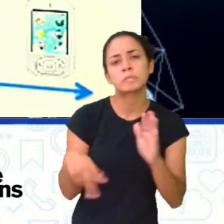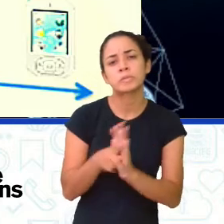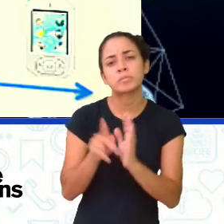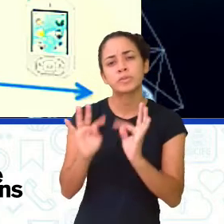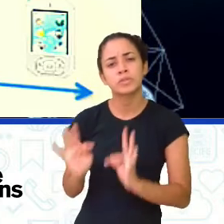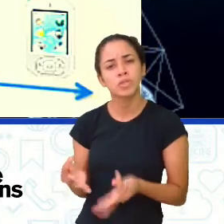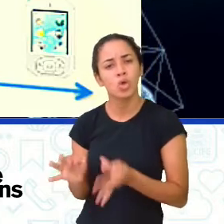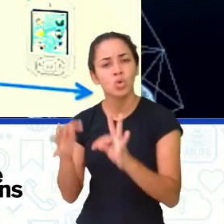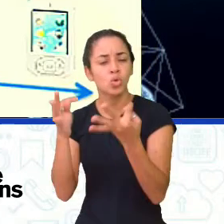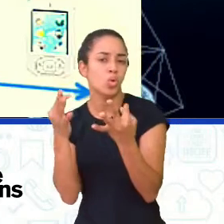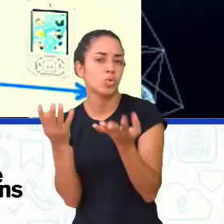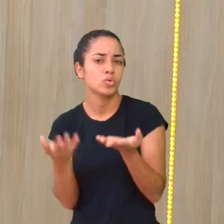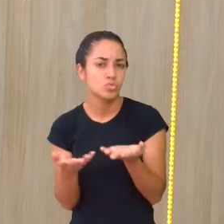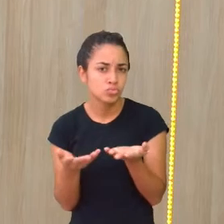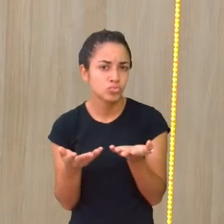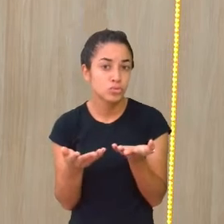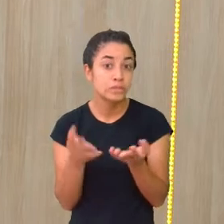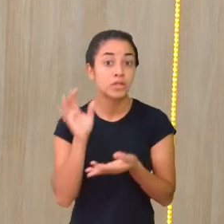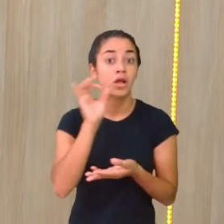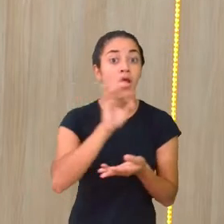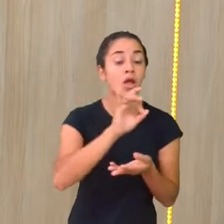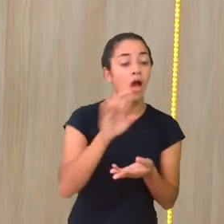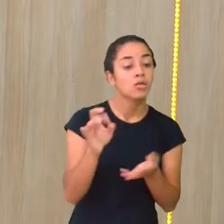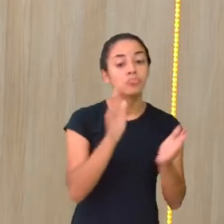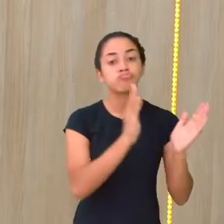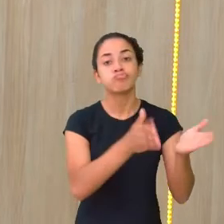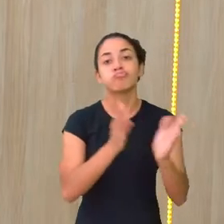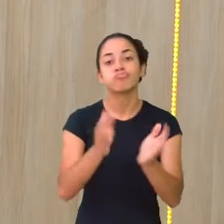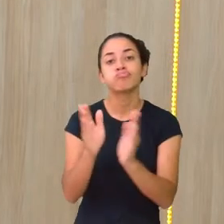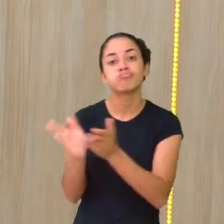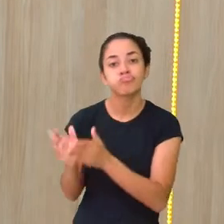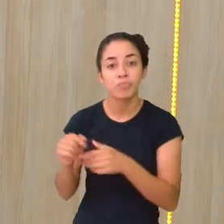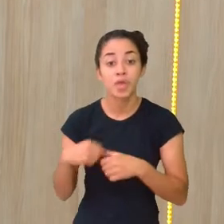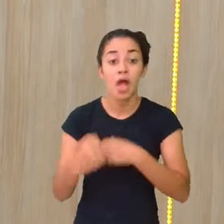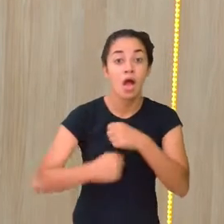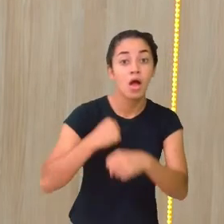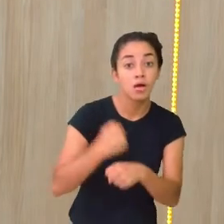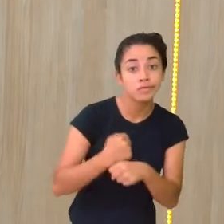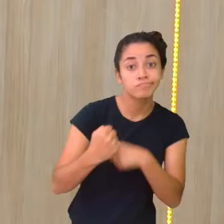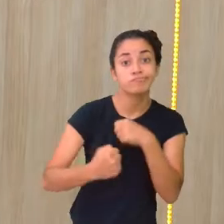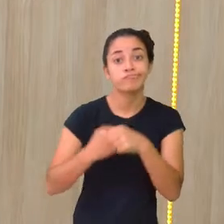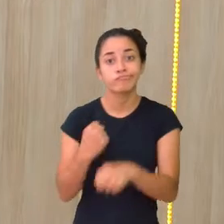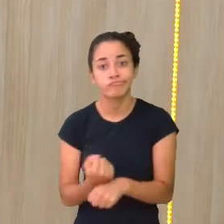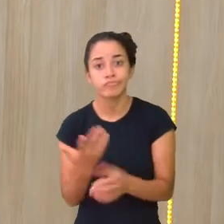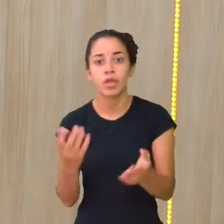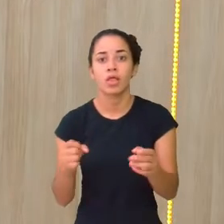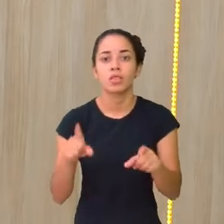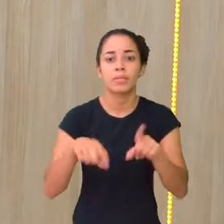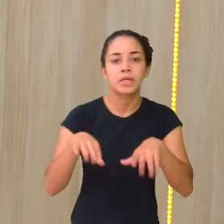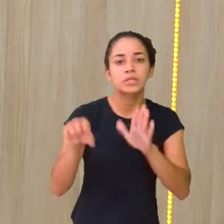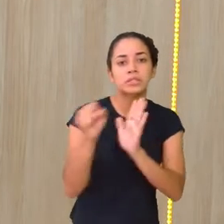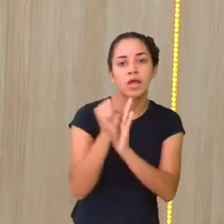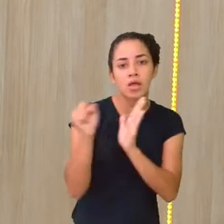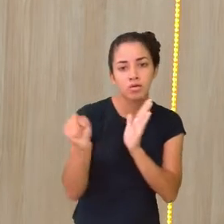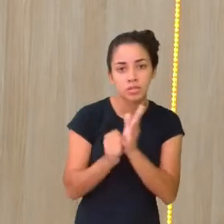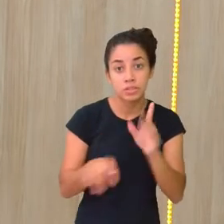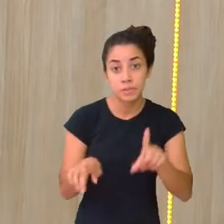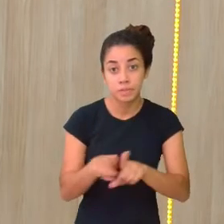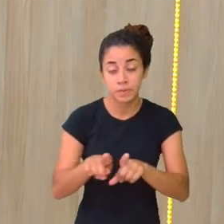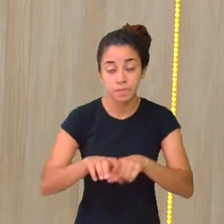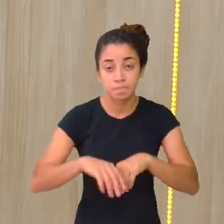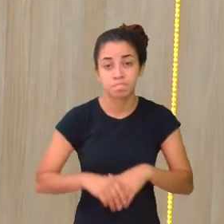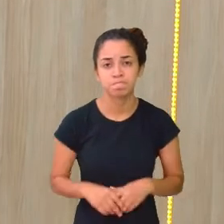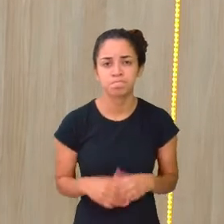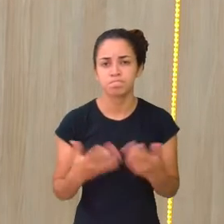tecnologias referentes a cada período desse, a cada ano desse, a cada século desse. Então reparem lá, ó,